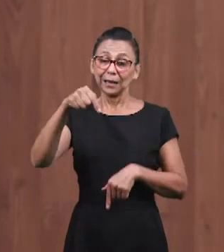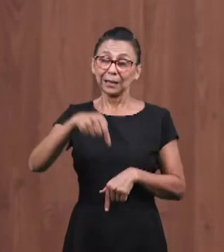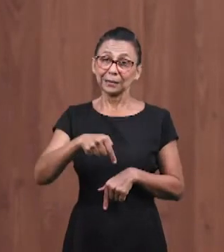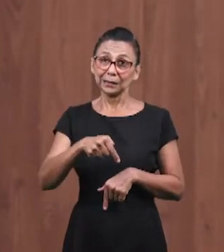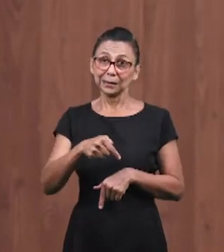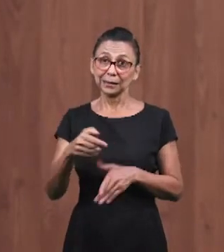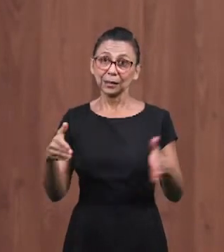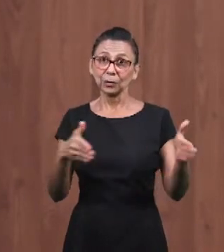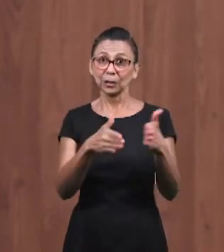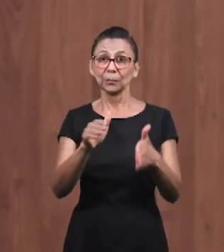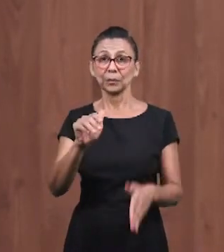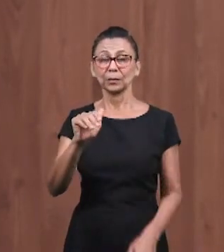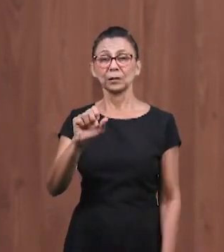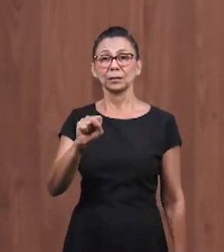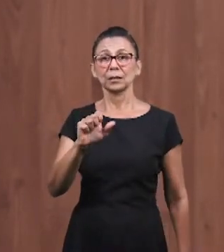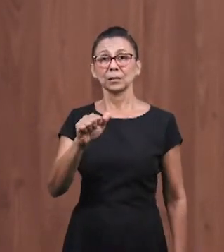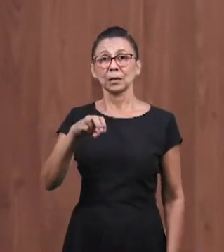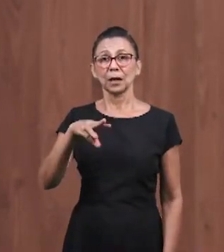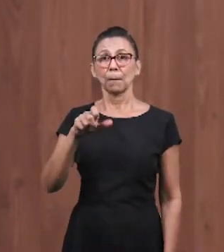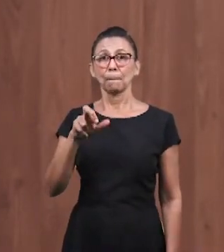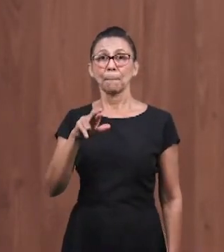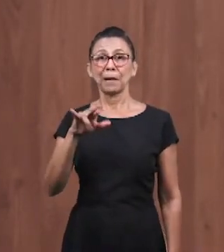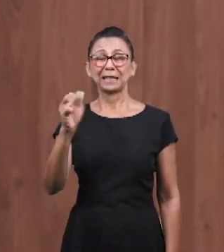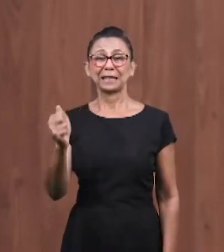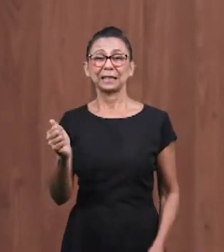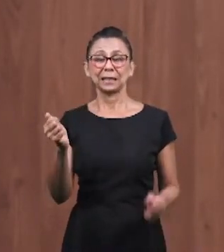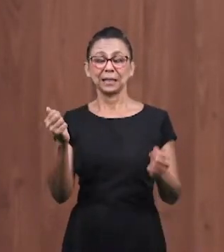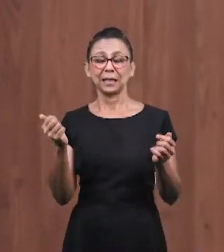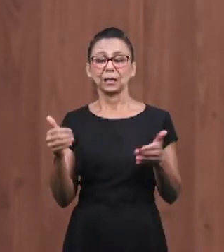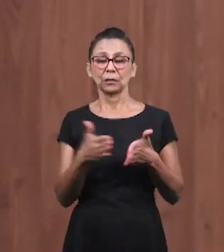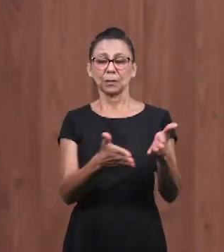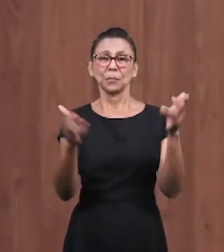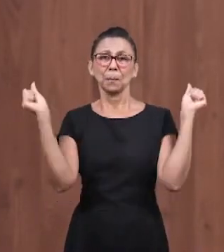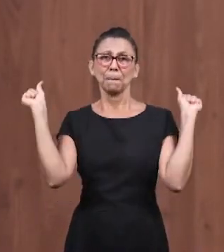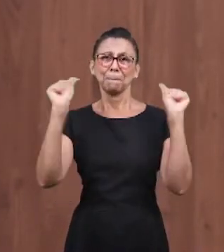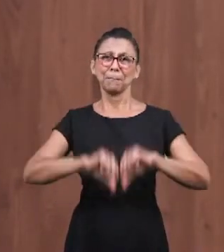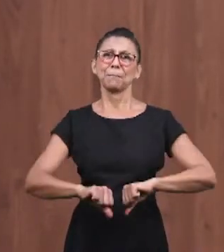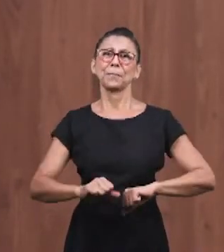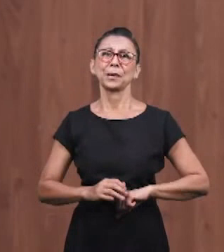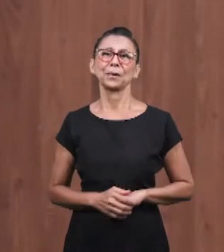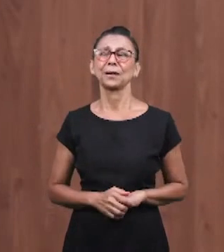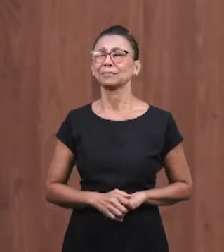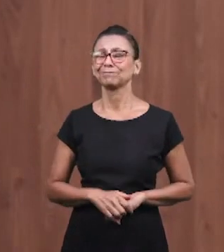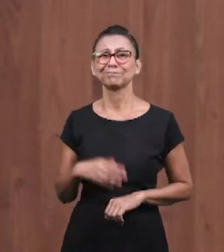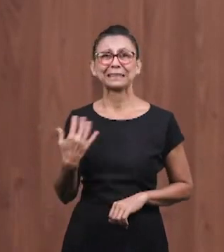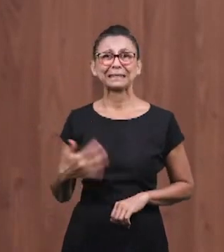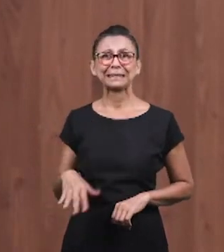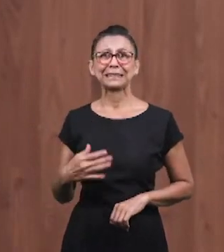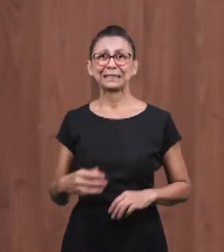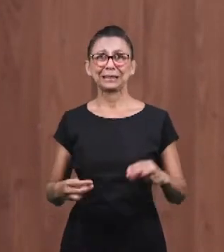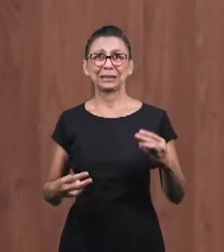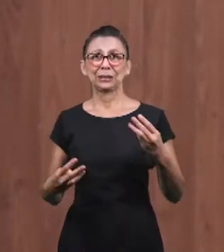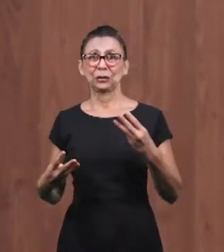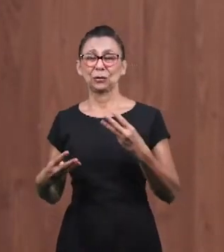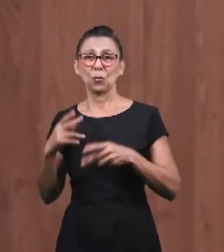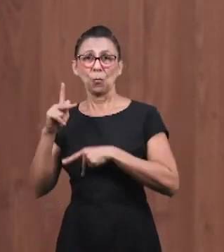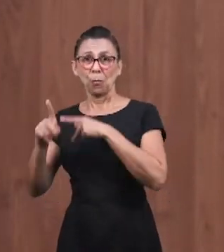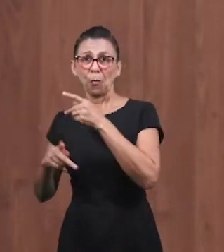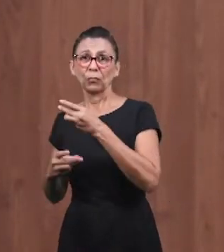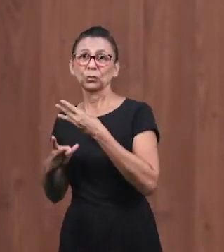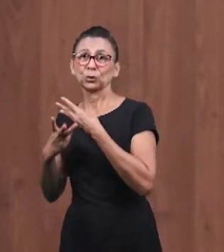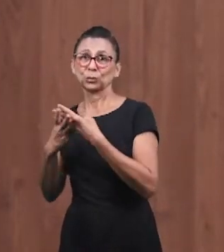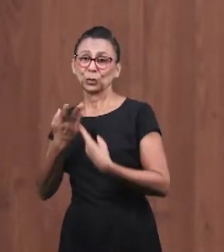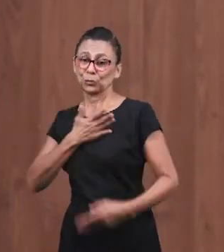pior? Porque normalmente os judeus não gostavam de fazer esse caminho em razão de ter que passar por Samaria. A irmã explicou